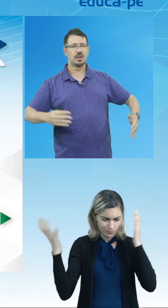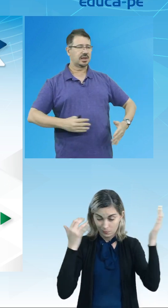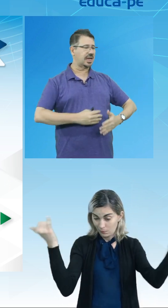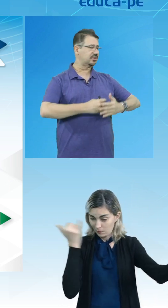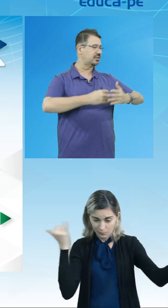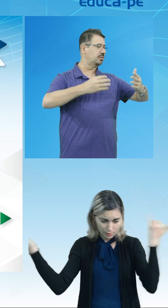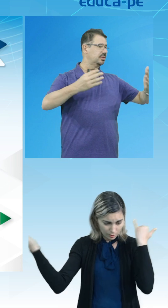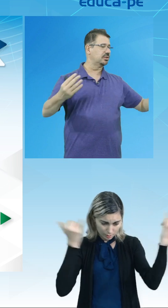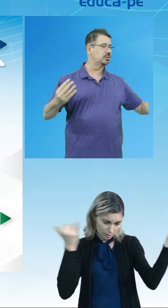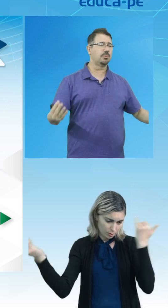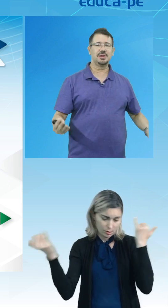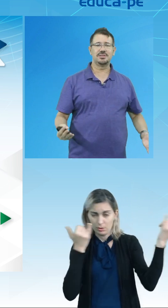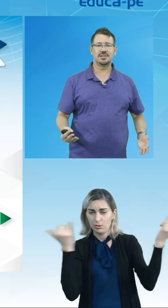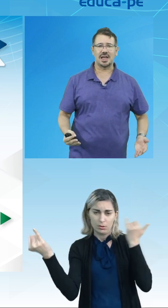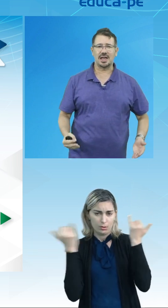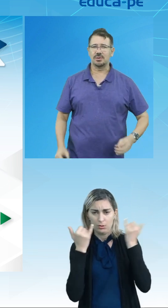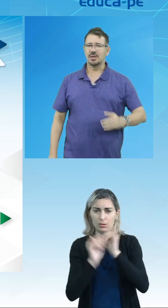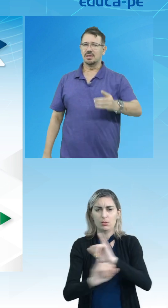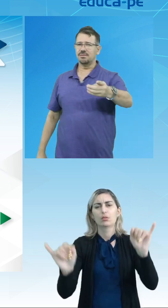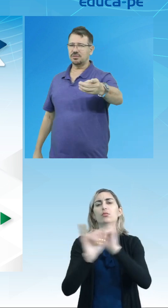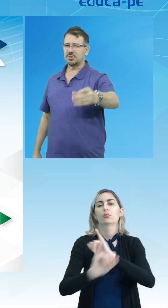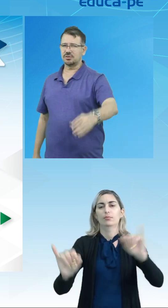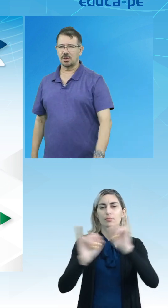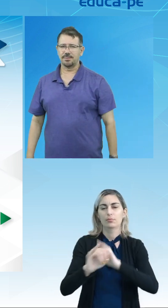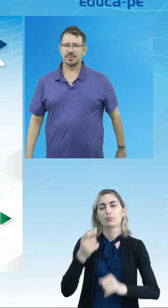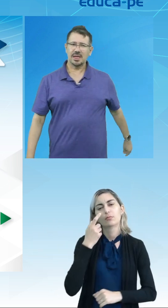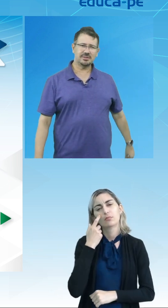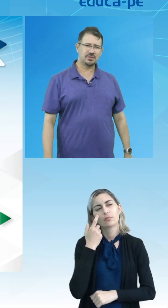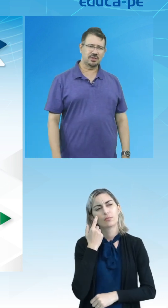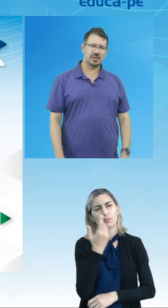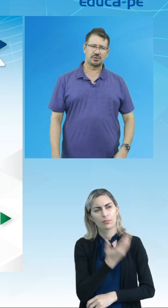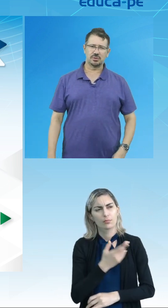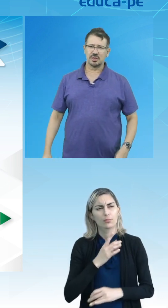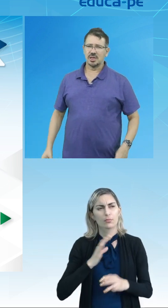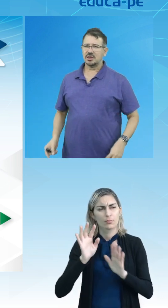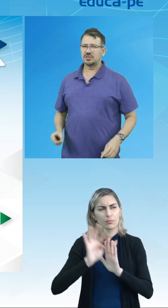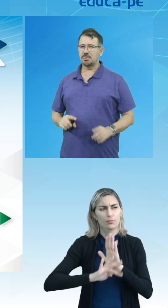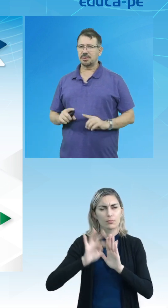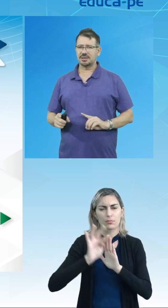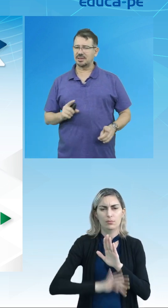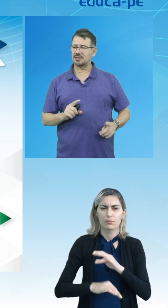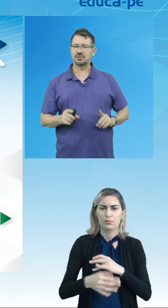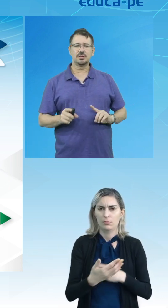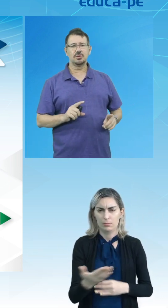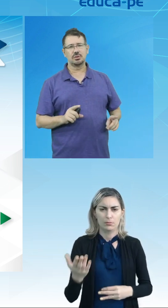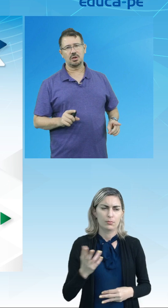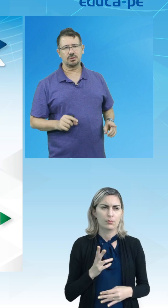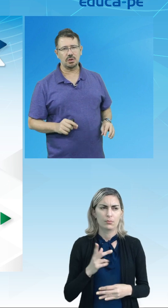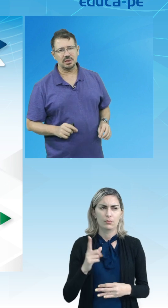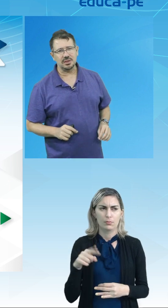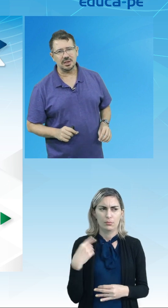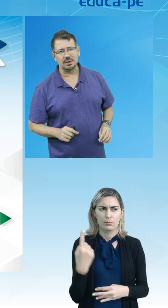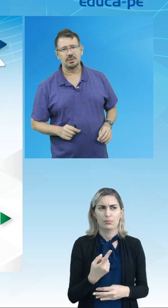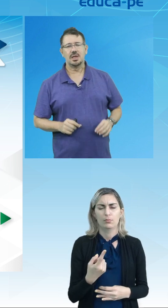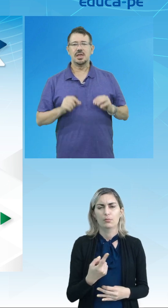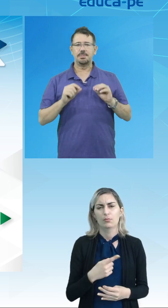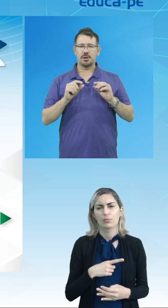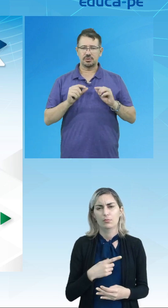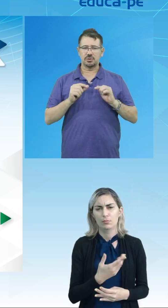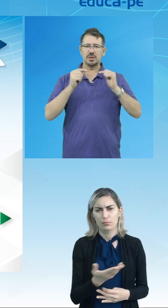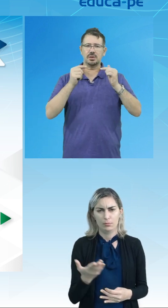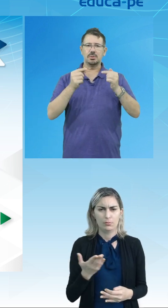informações, questão do publicitário. Veja só, esses textos estão presentes no nosso cotidiano